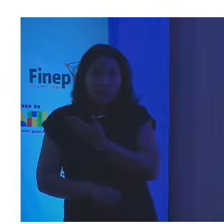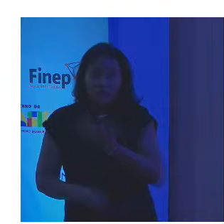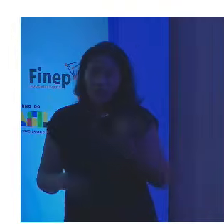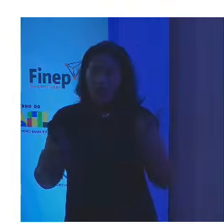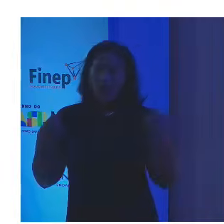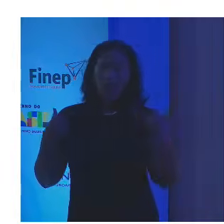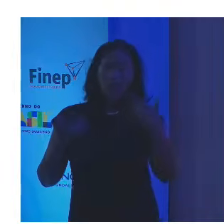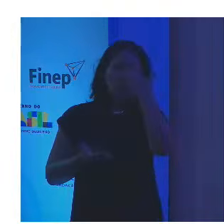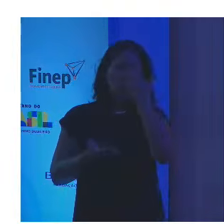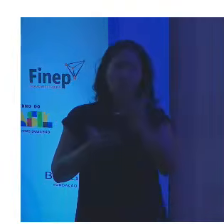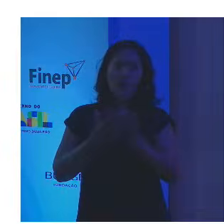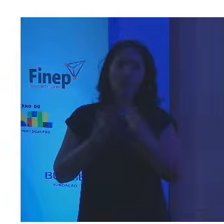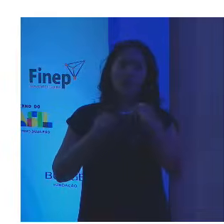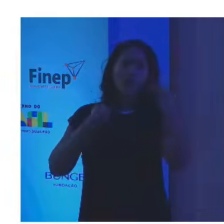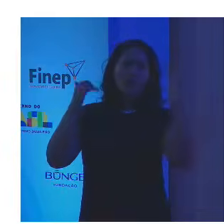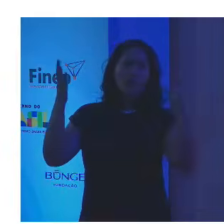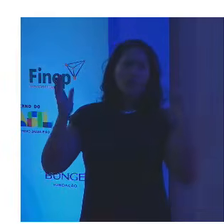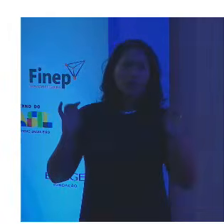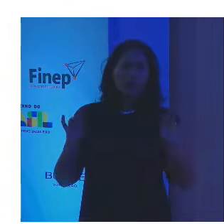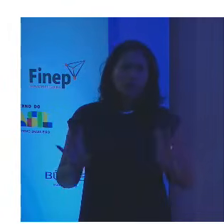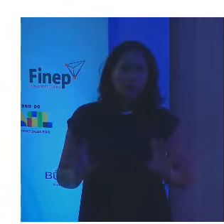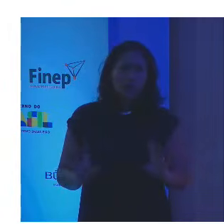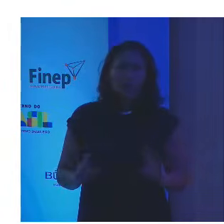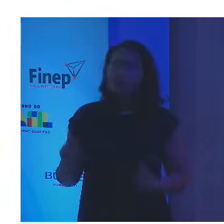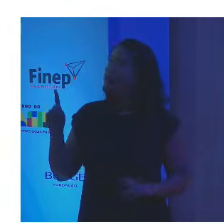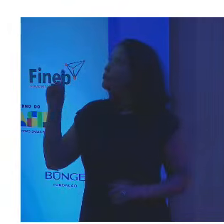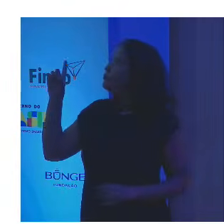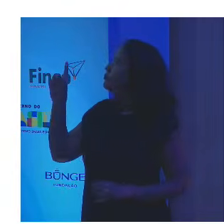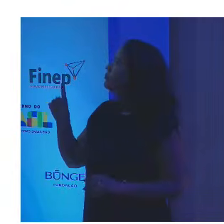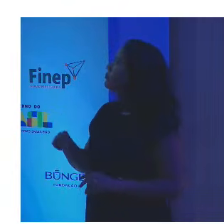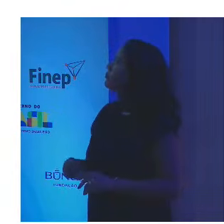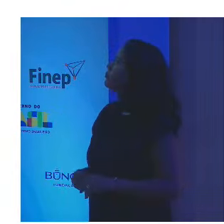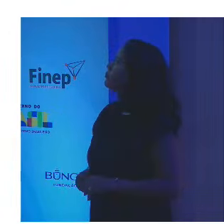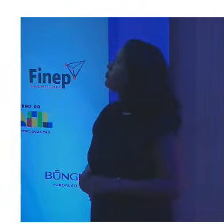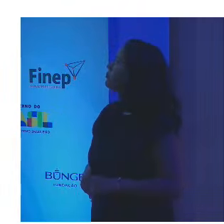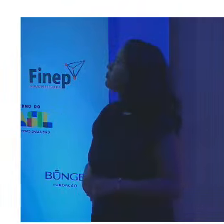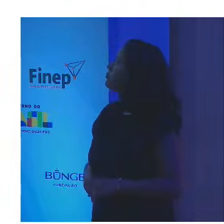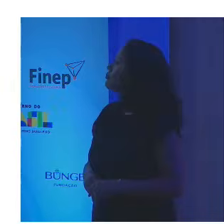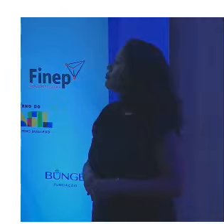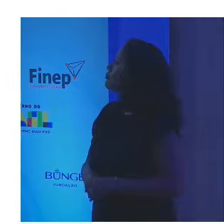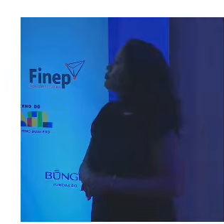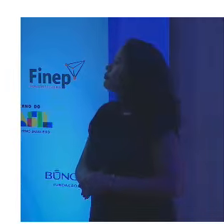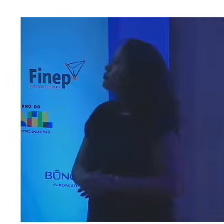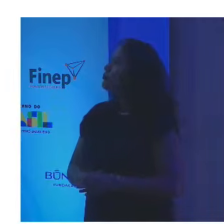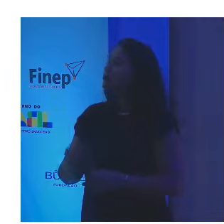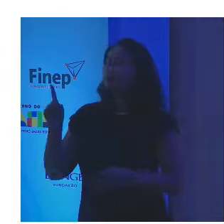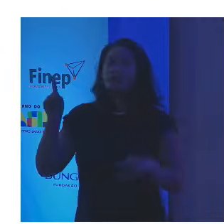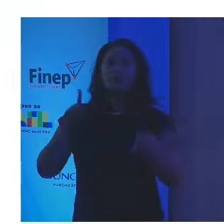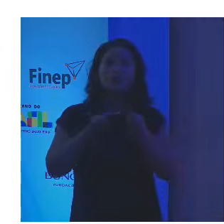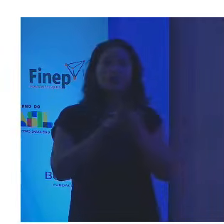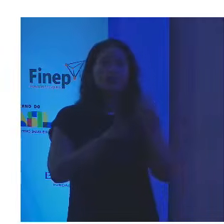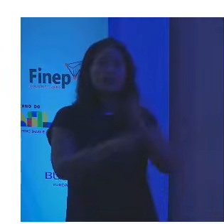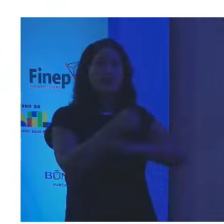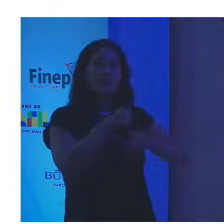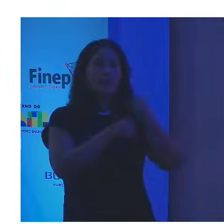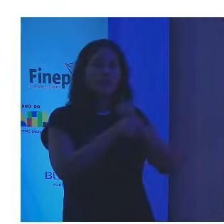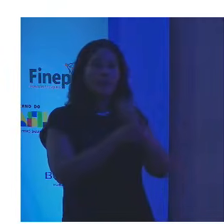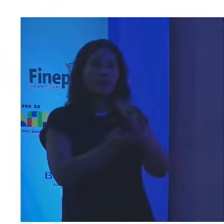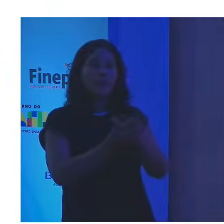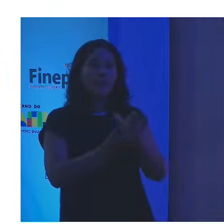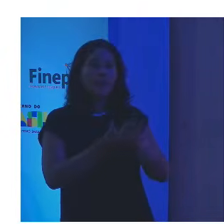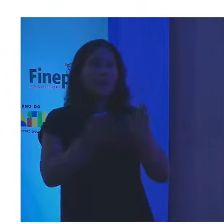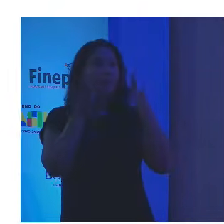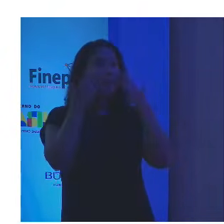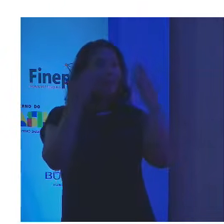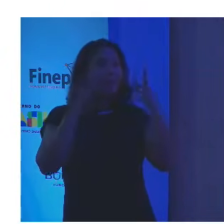não vou confiar no que está vindo de fora. Qual que é a consequência disso para a diplomacia? Isso é um paper que a gente publicou no passado também, que mostra